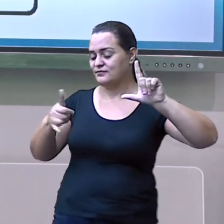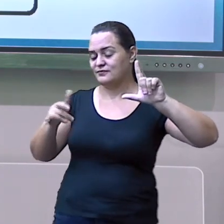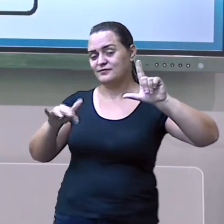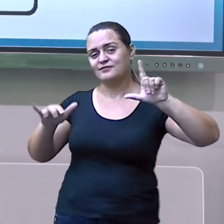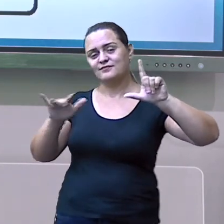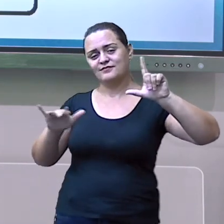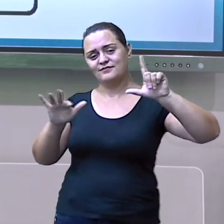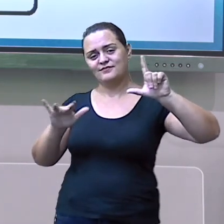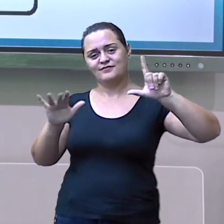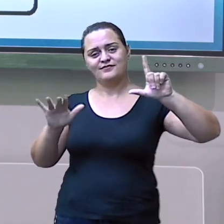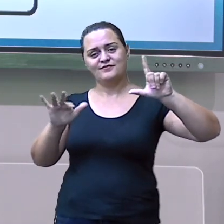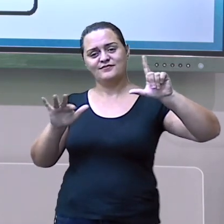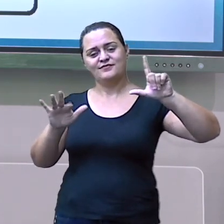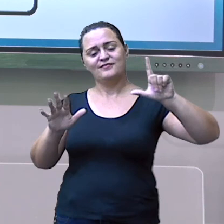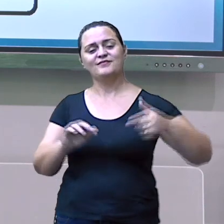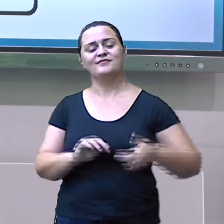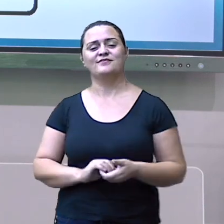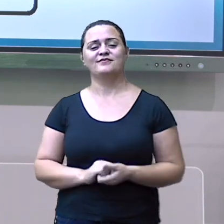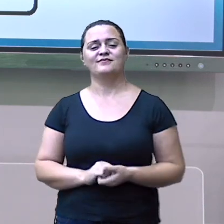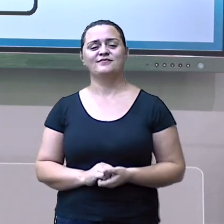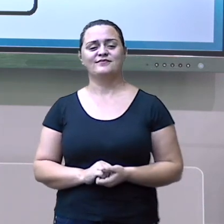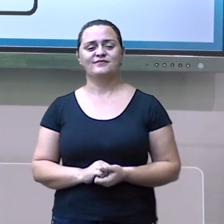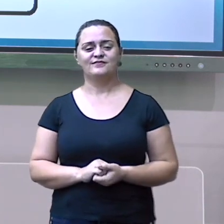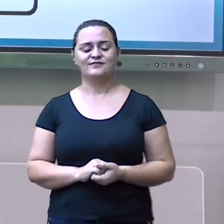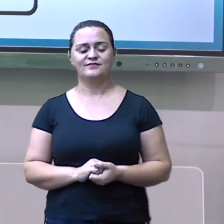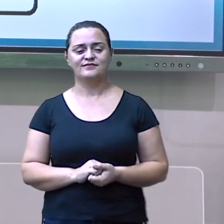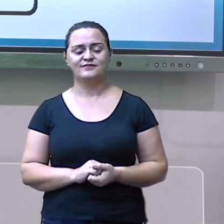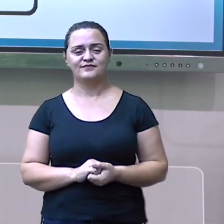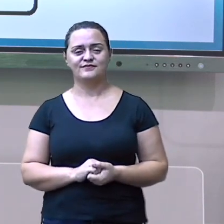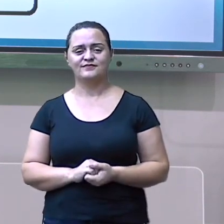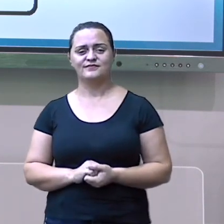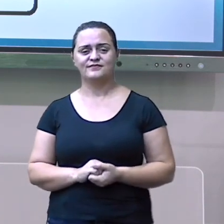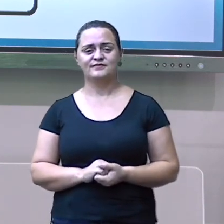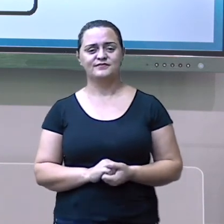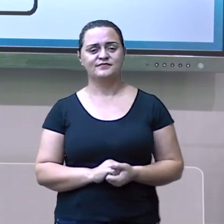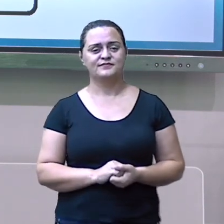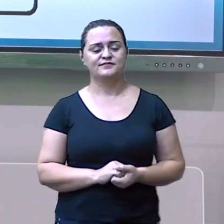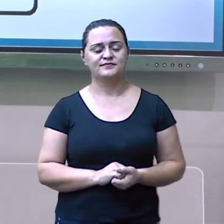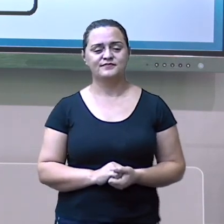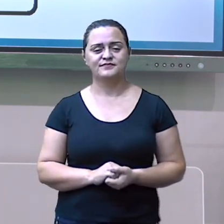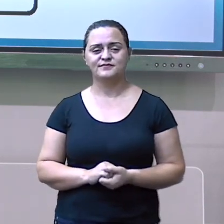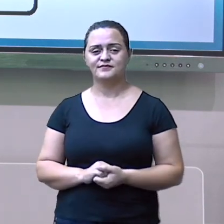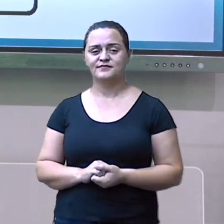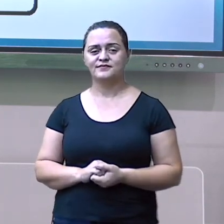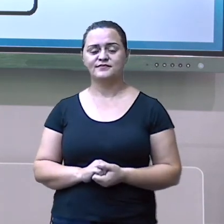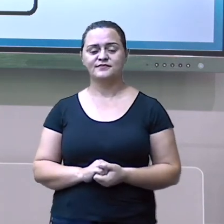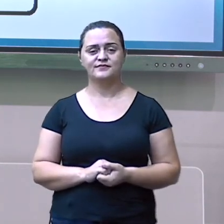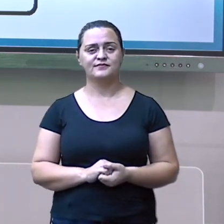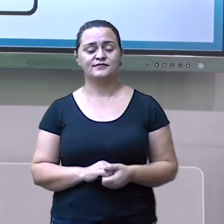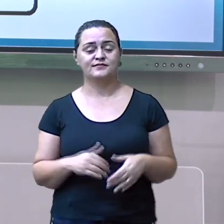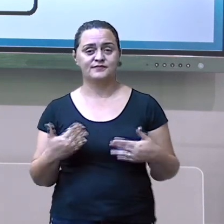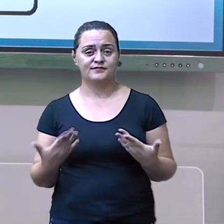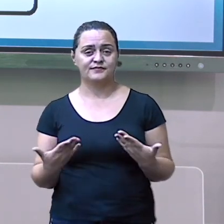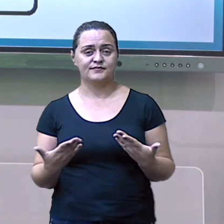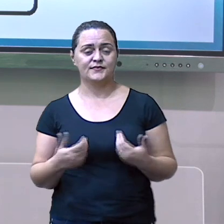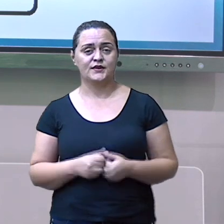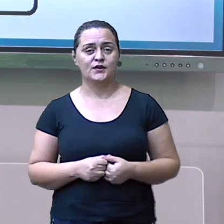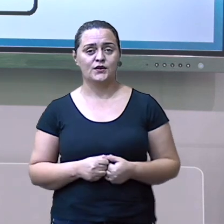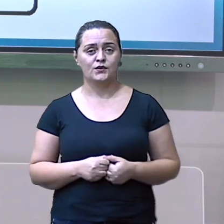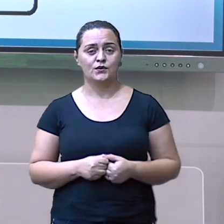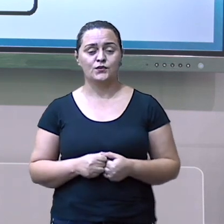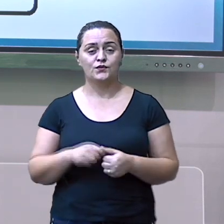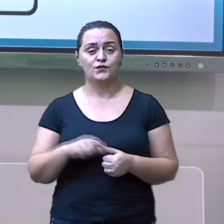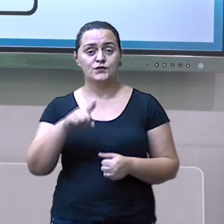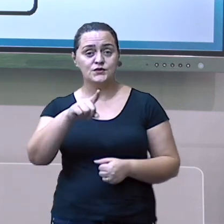no cantinho da tela, nesse QR Code. E quando você apontar,